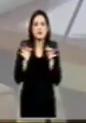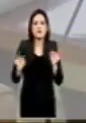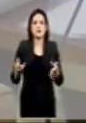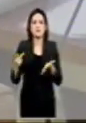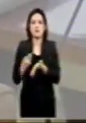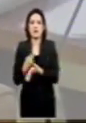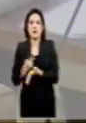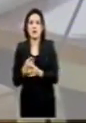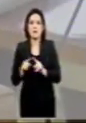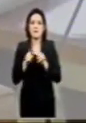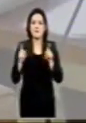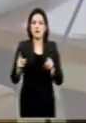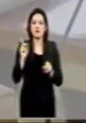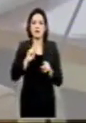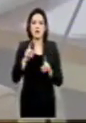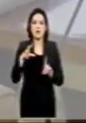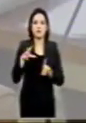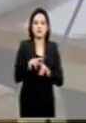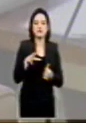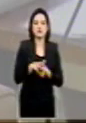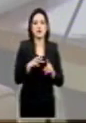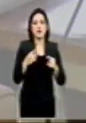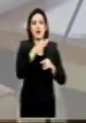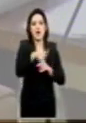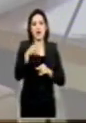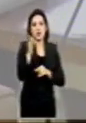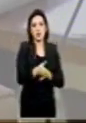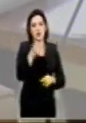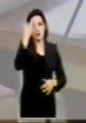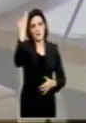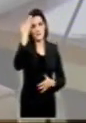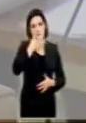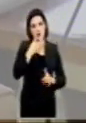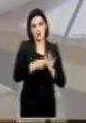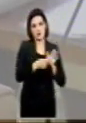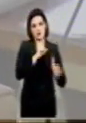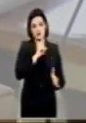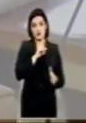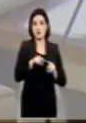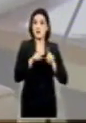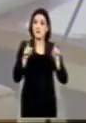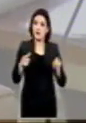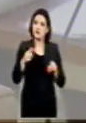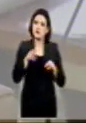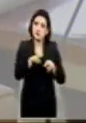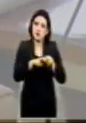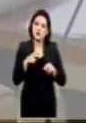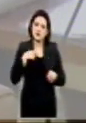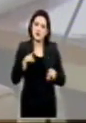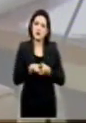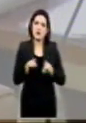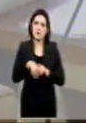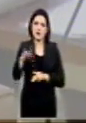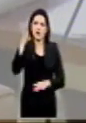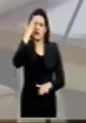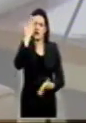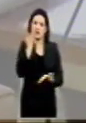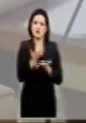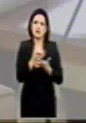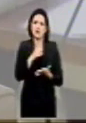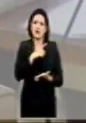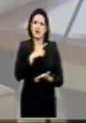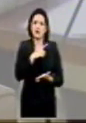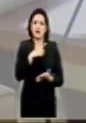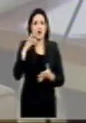para contaminar provas ulteriores. À luz desse entendimento, creio está a tradicional compreensão